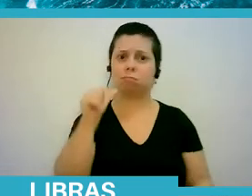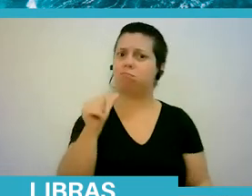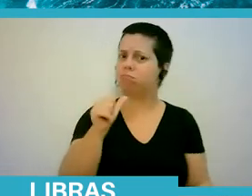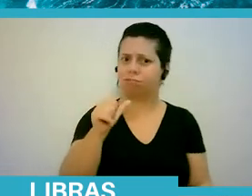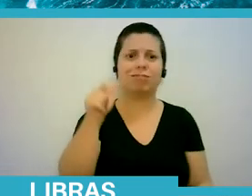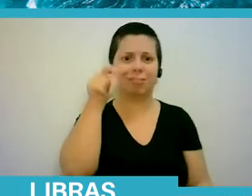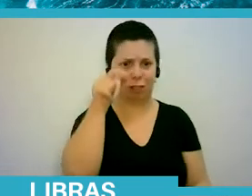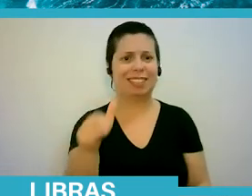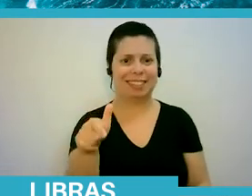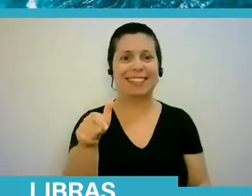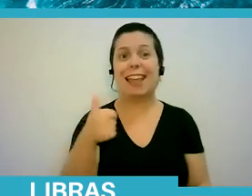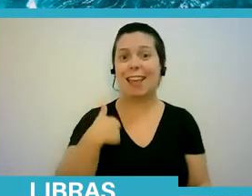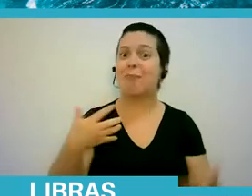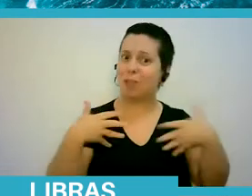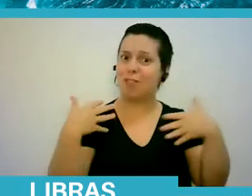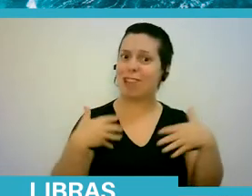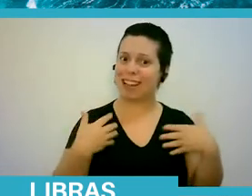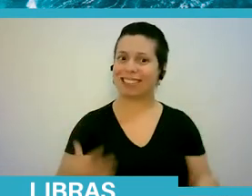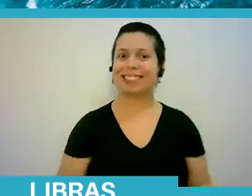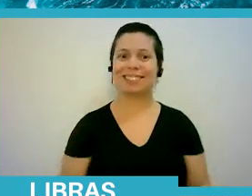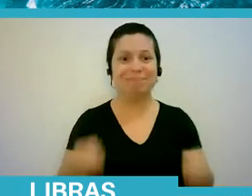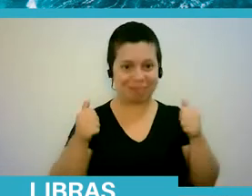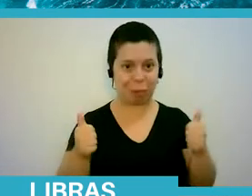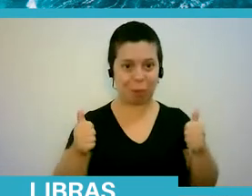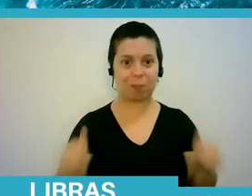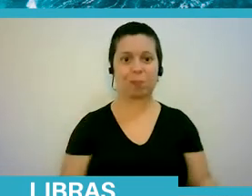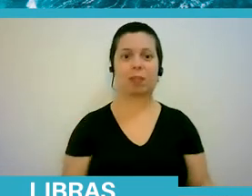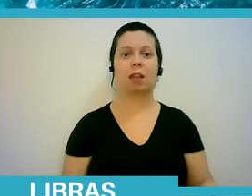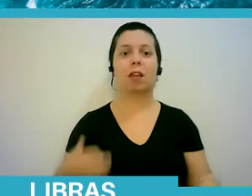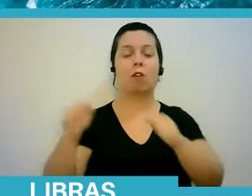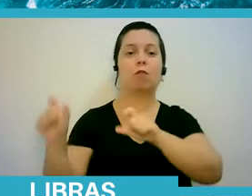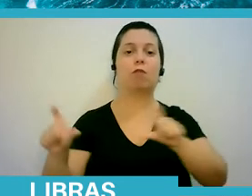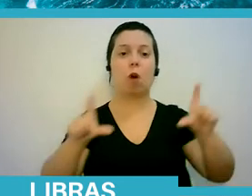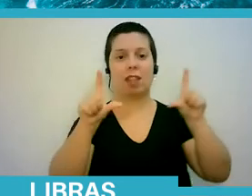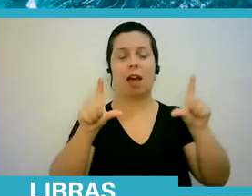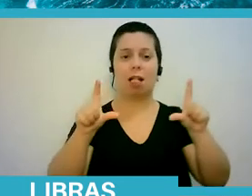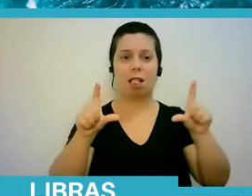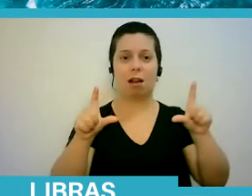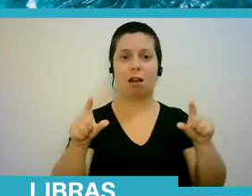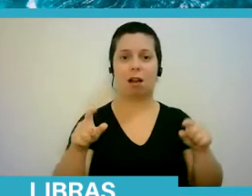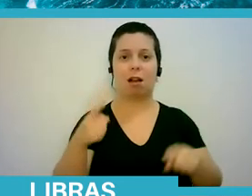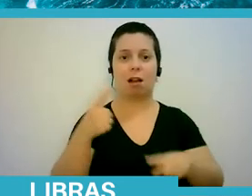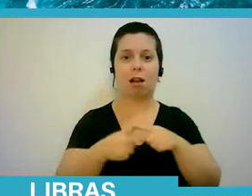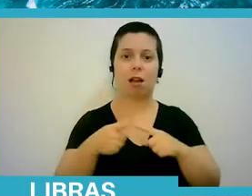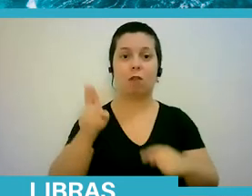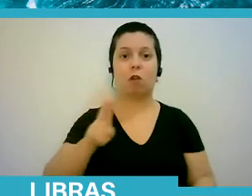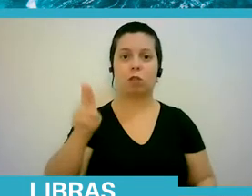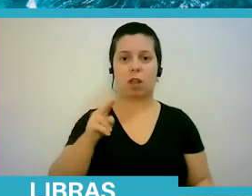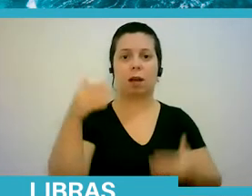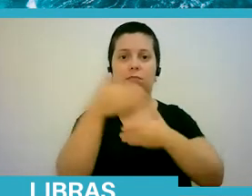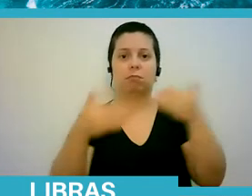interessante e estou bem feliz com isso, tá bom, pessoal? Eu vou compartilhar minha tela com vocês, que eu vou usar um PowerPoint